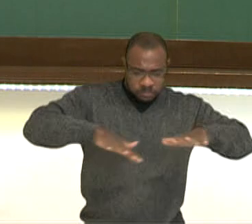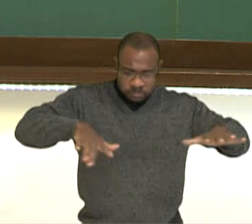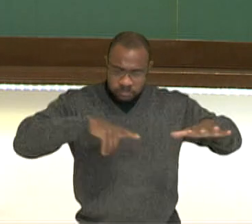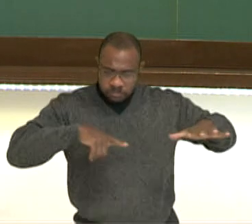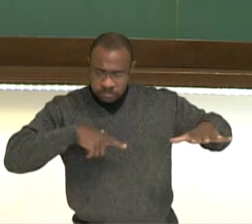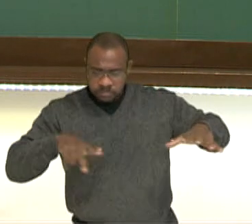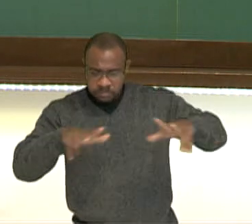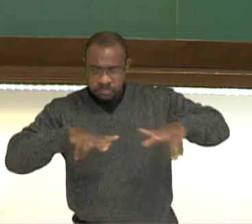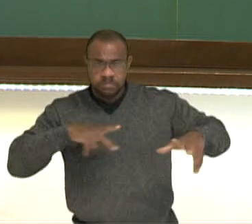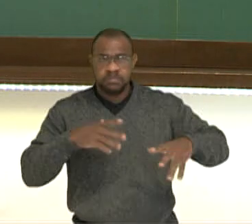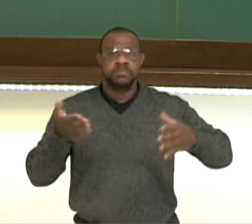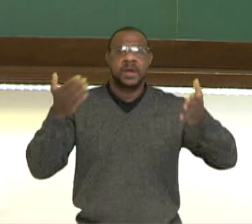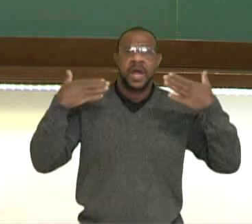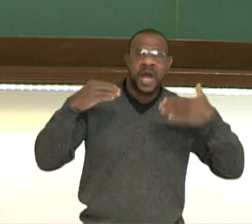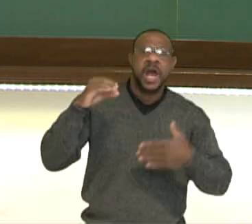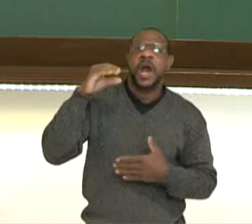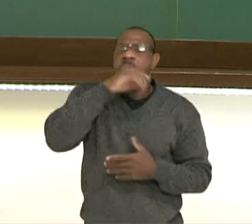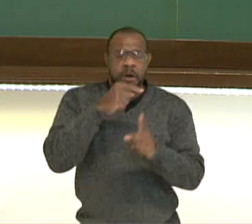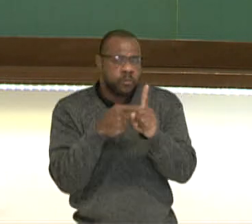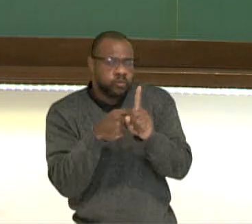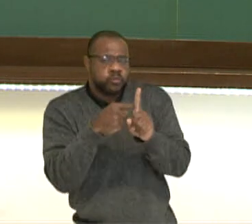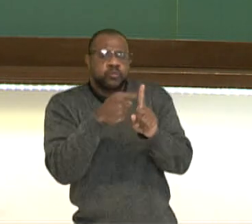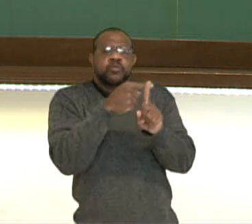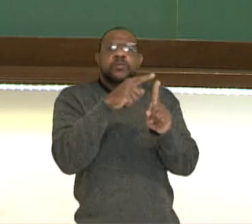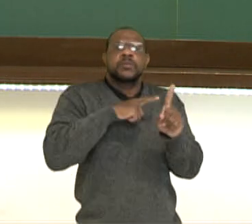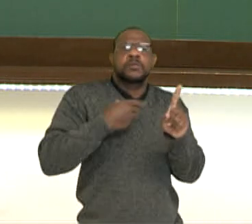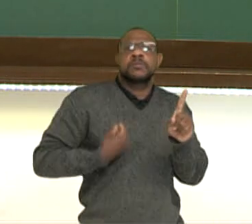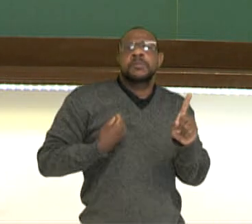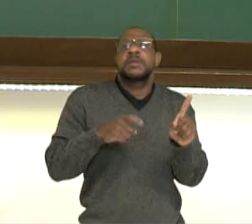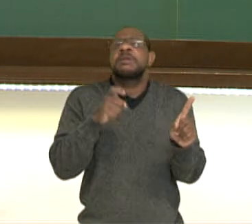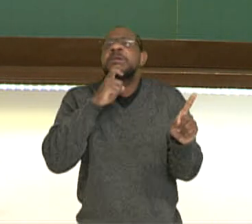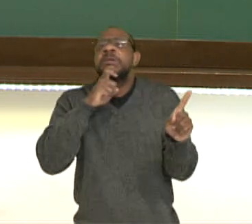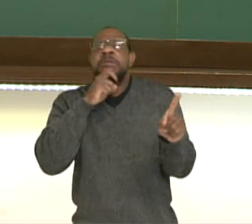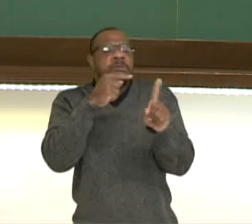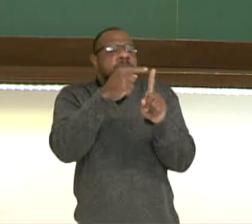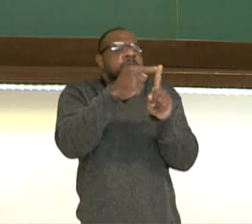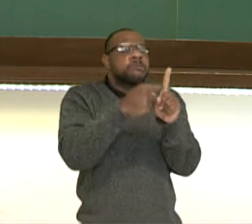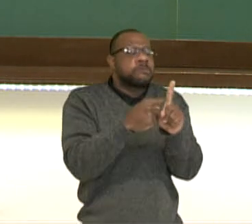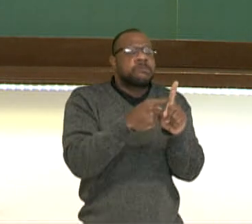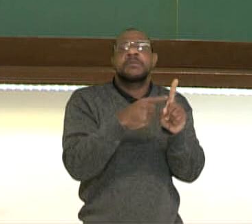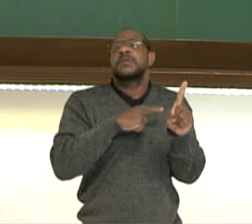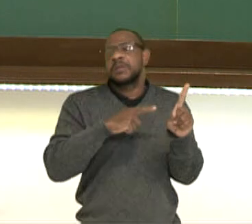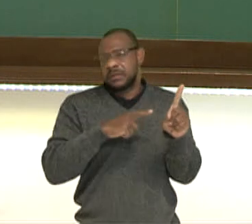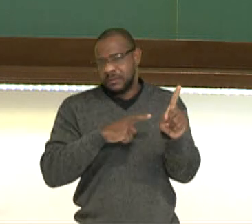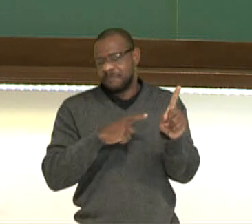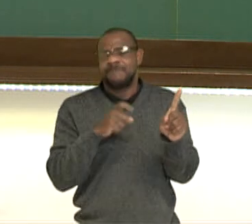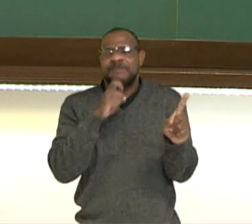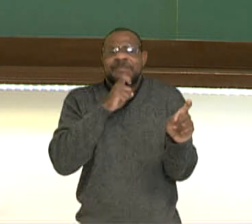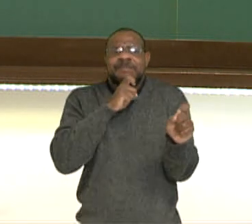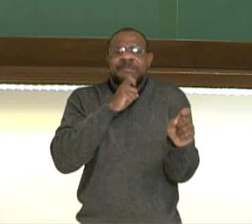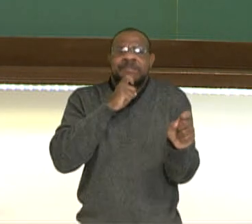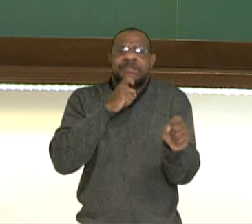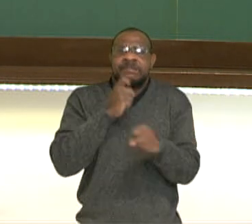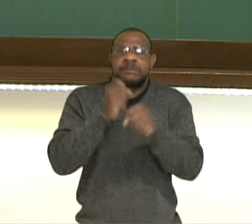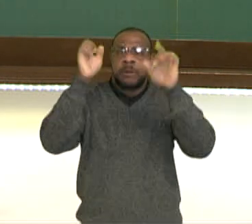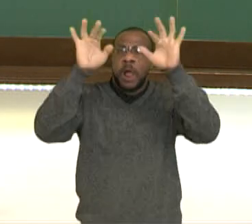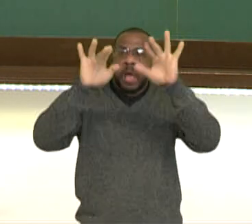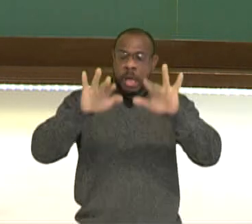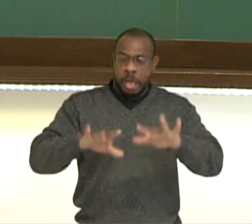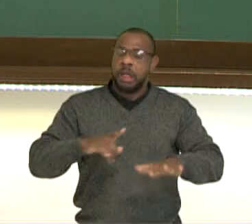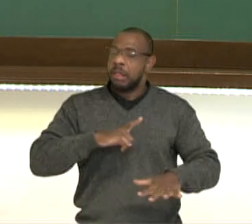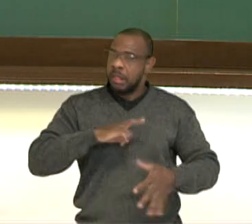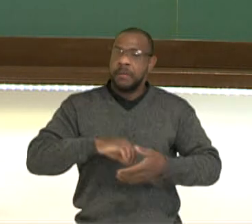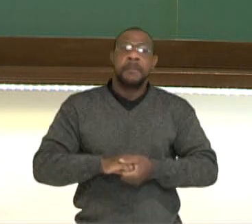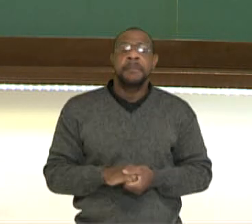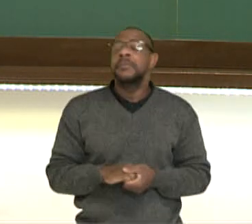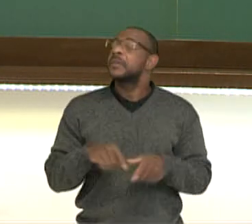de verões com temperaturas mais elevadas e à presença de invernos, inclusive invernos com a presença de neves. E